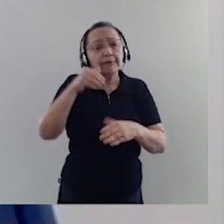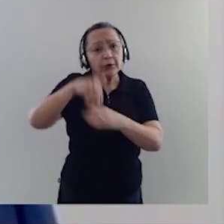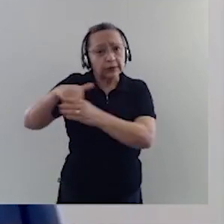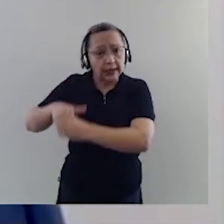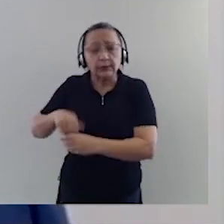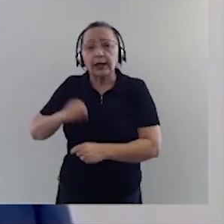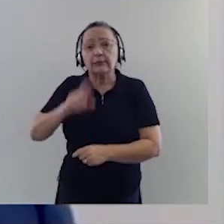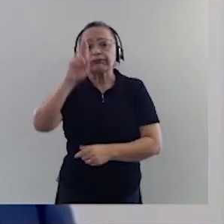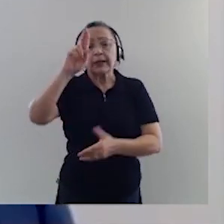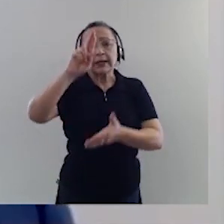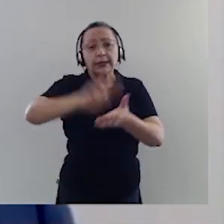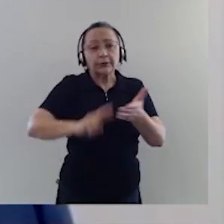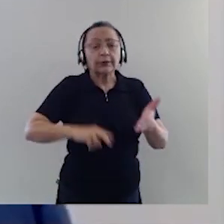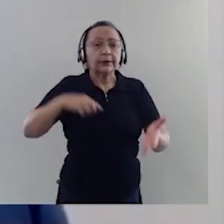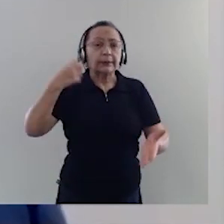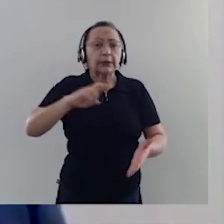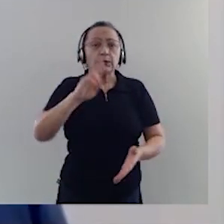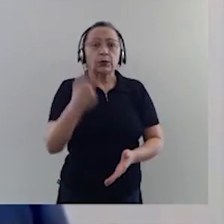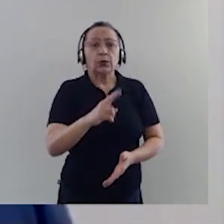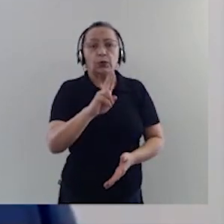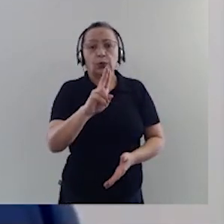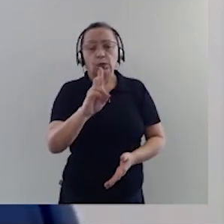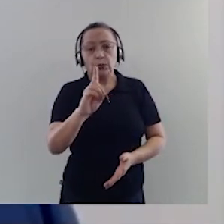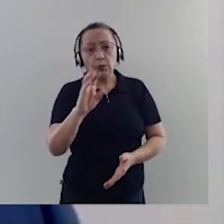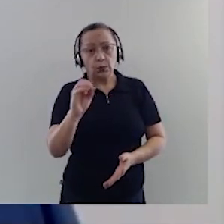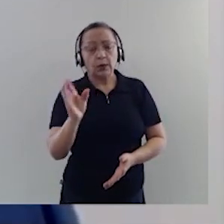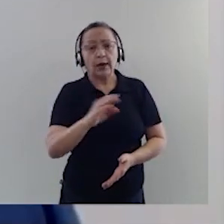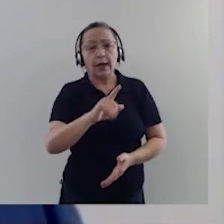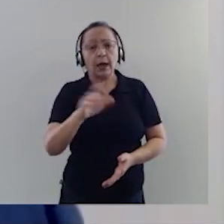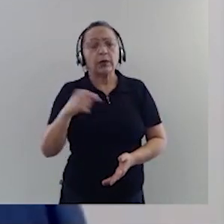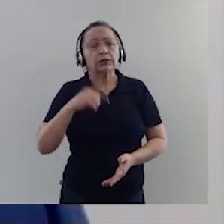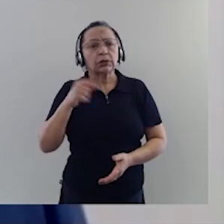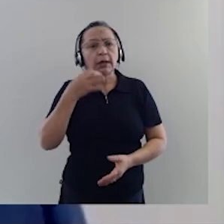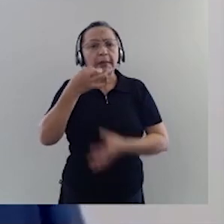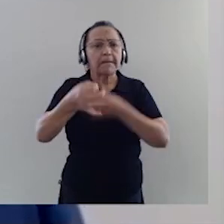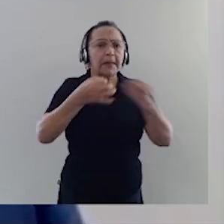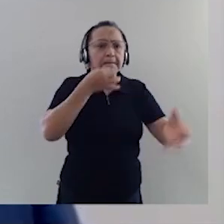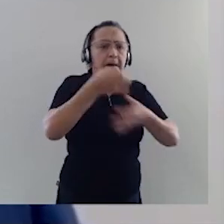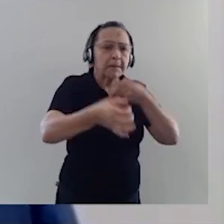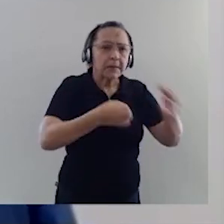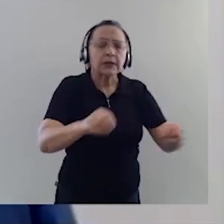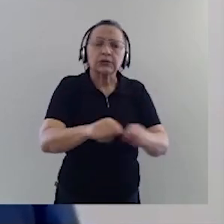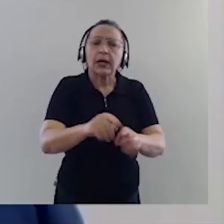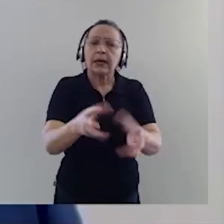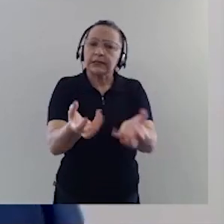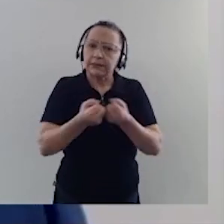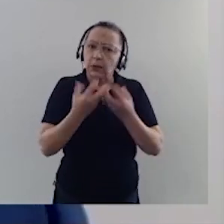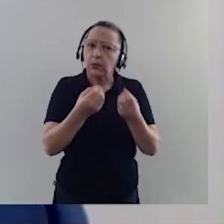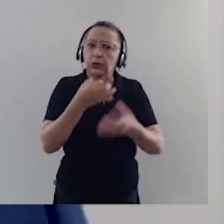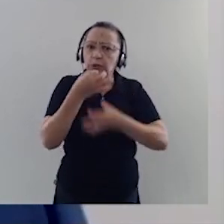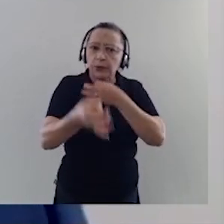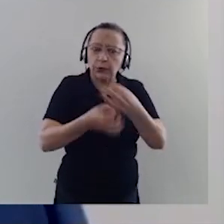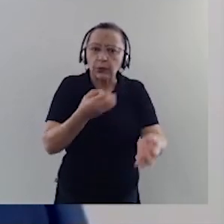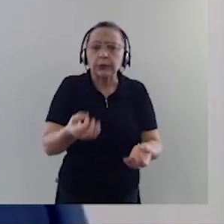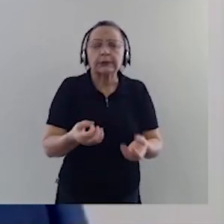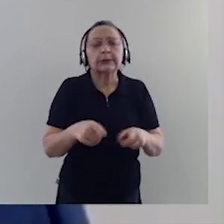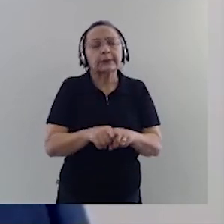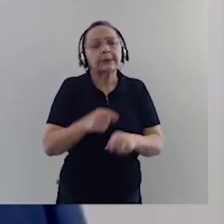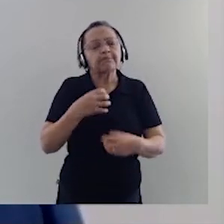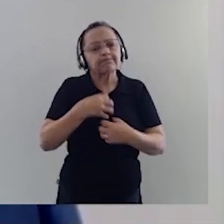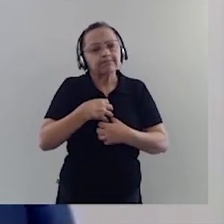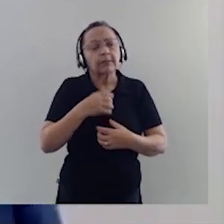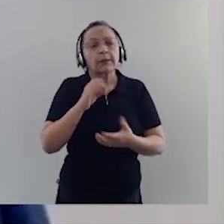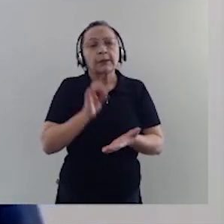Hugo Leal, onde ele ouviu os diversos segmentos interessados no assunto. Eu creio que seria uma legislação, nos